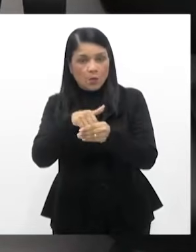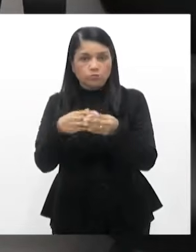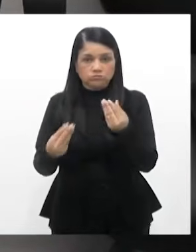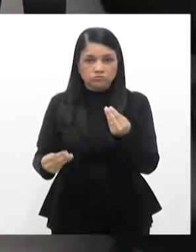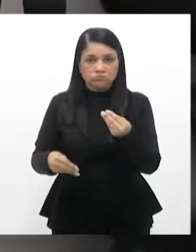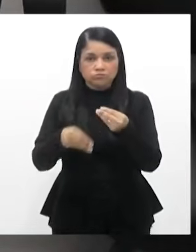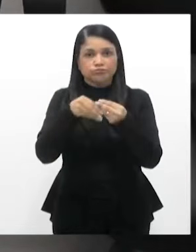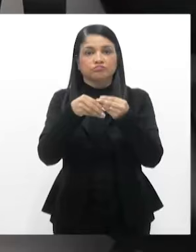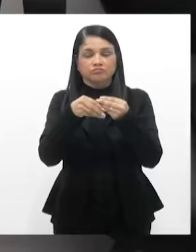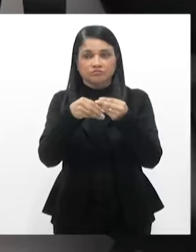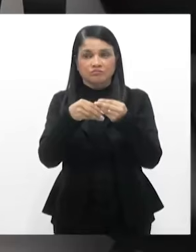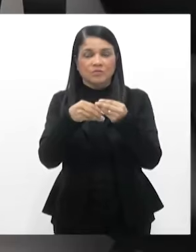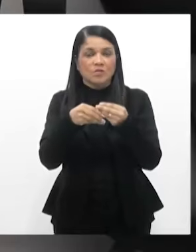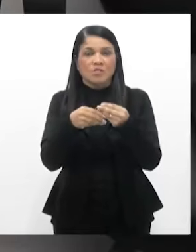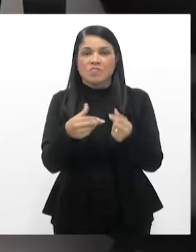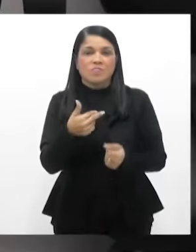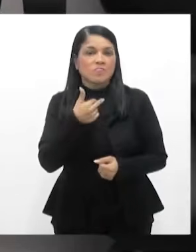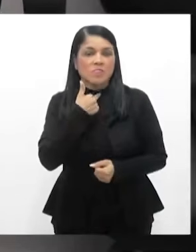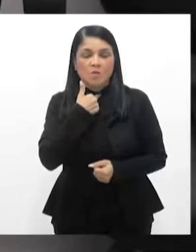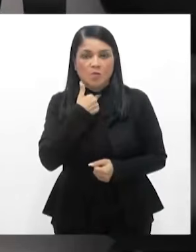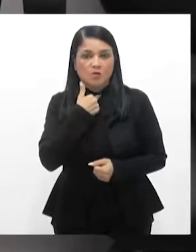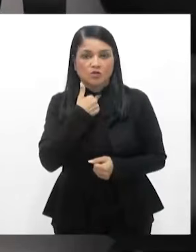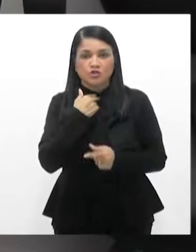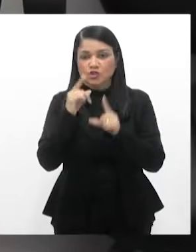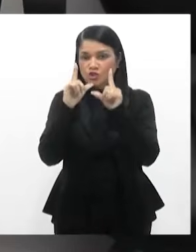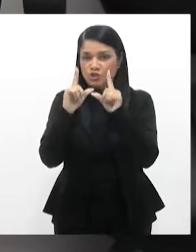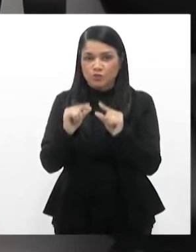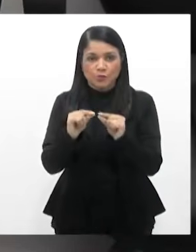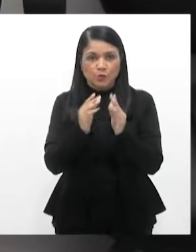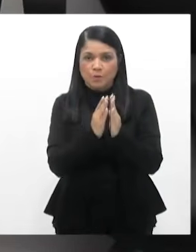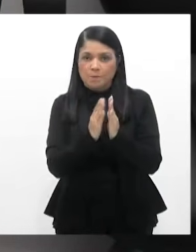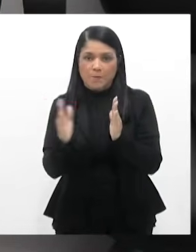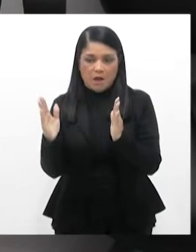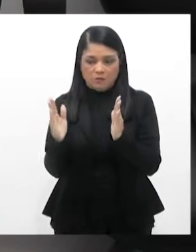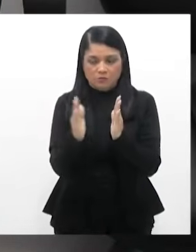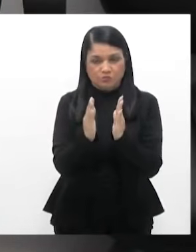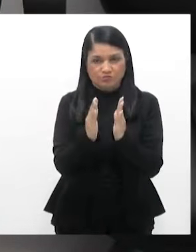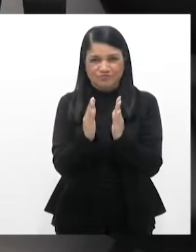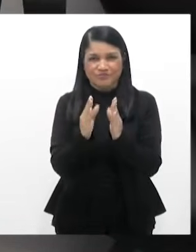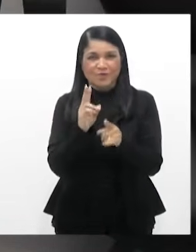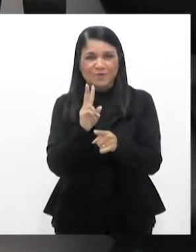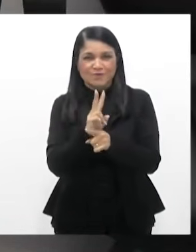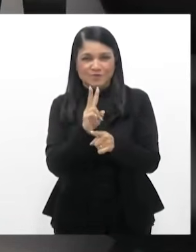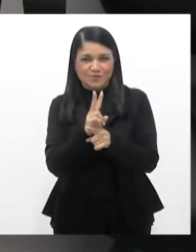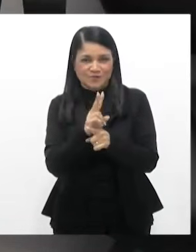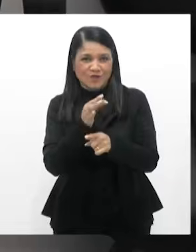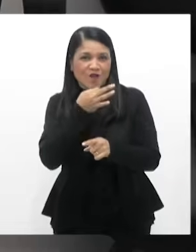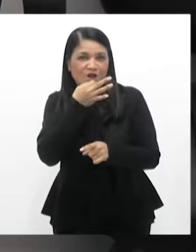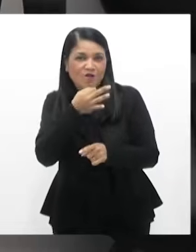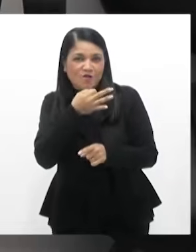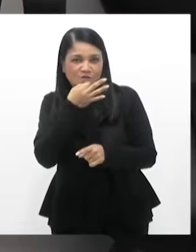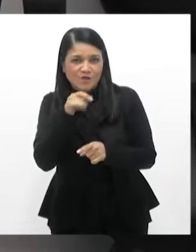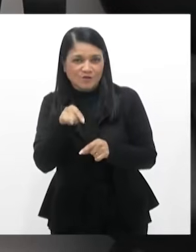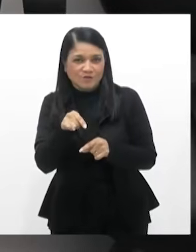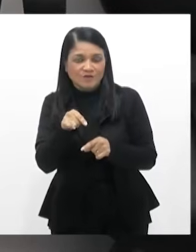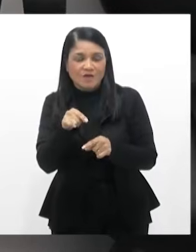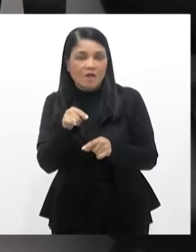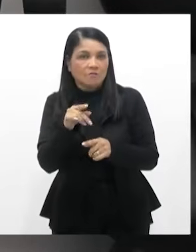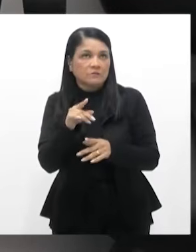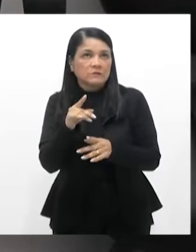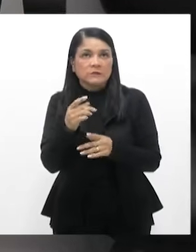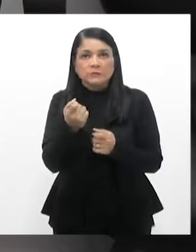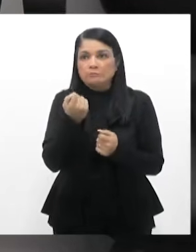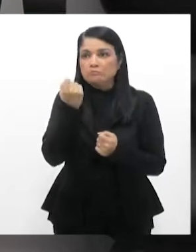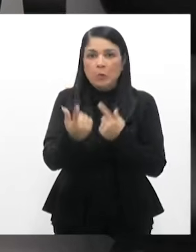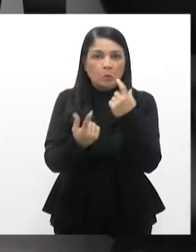não se pode simplesmente reduzir prazos protetivos sob o argumento de que a situação é excepcional. Ou